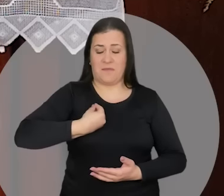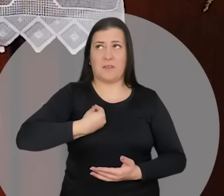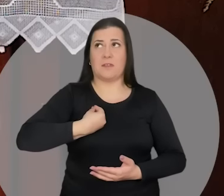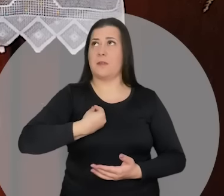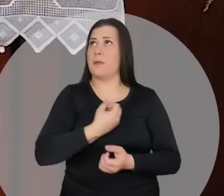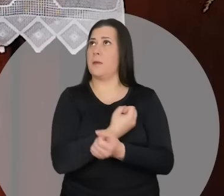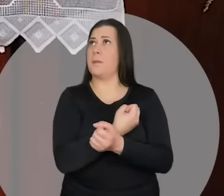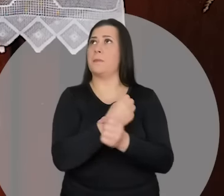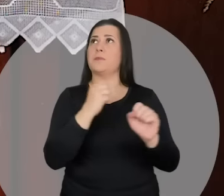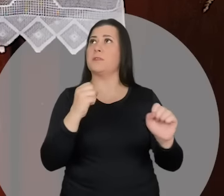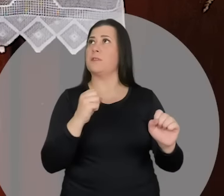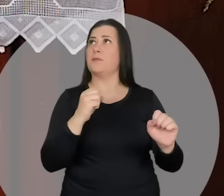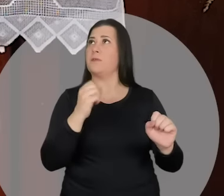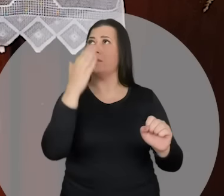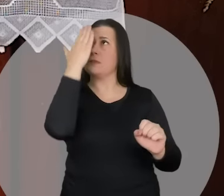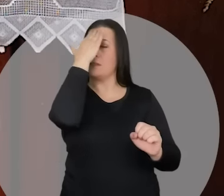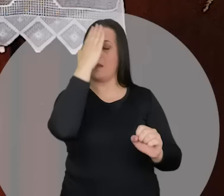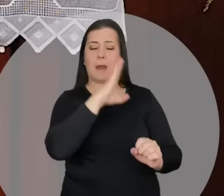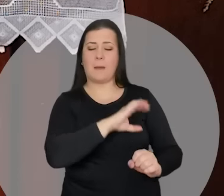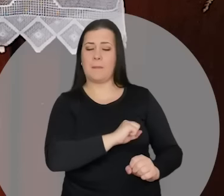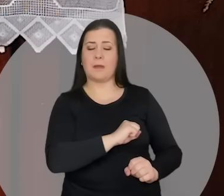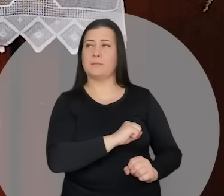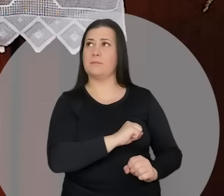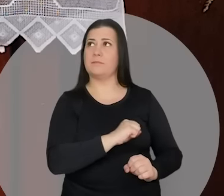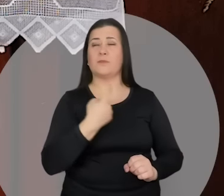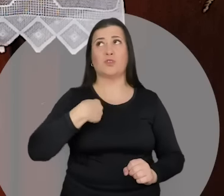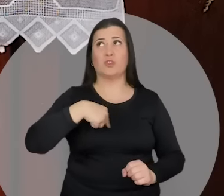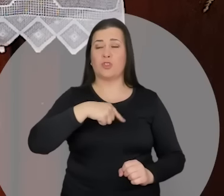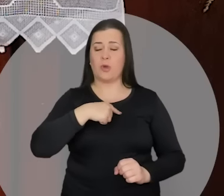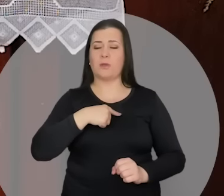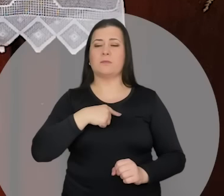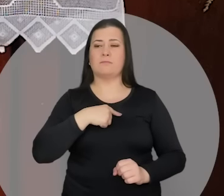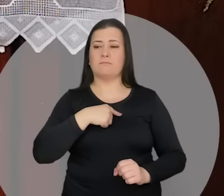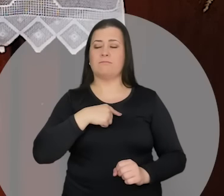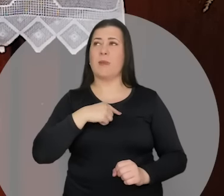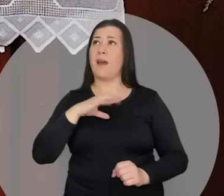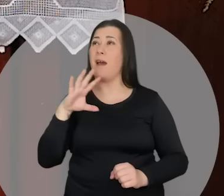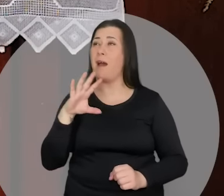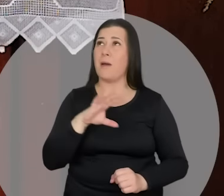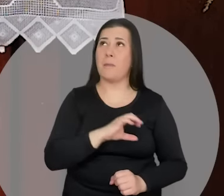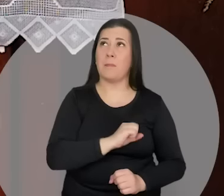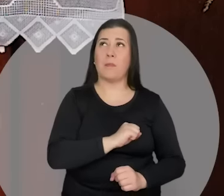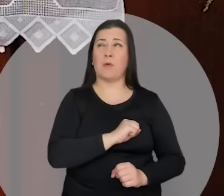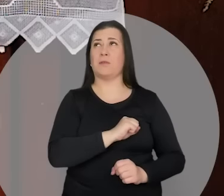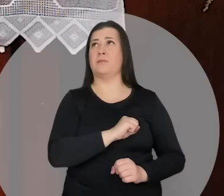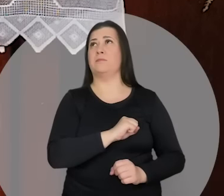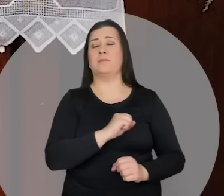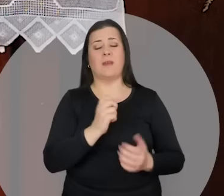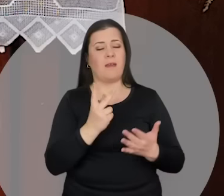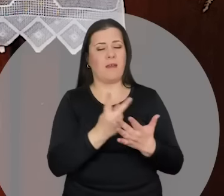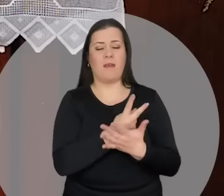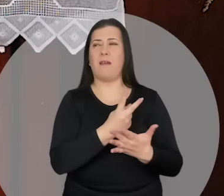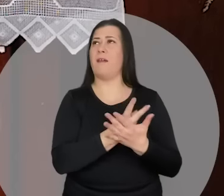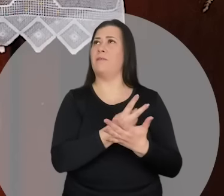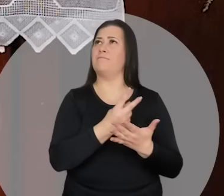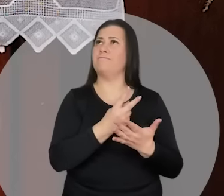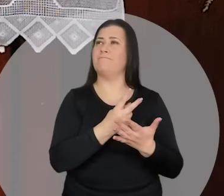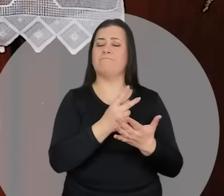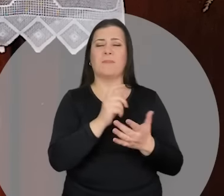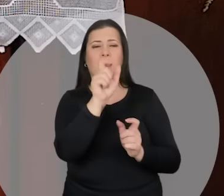o mandamento do amor. Não te amamos de todo o nosso coração e falhamos no amor